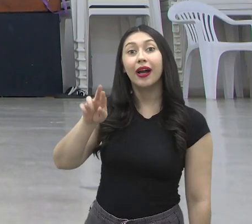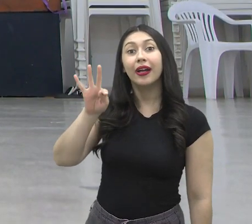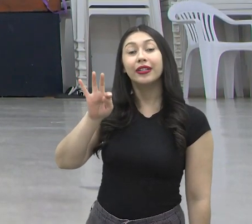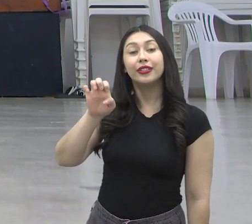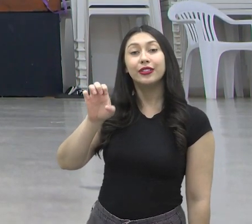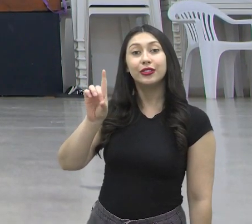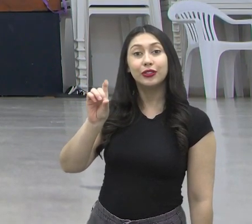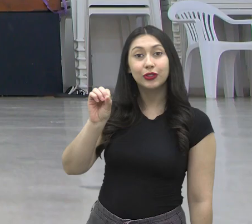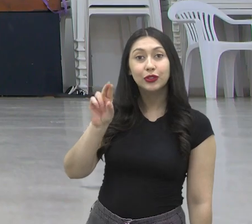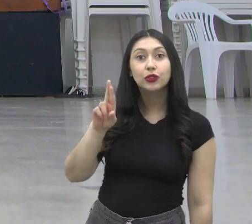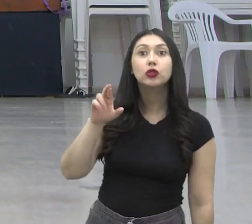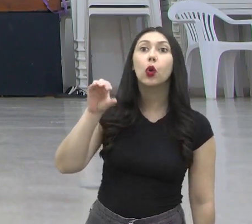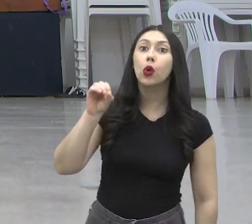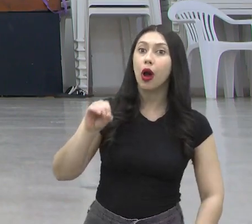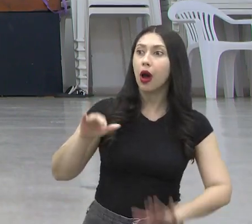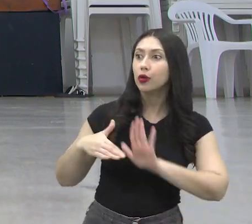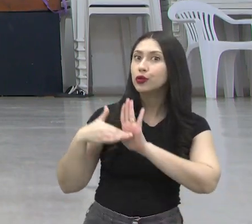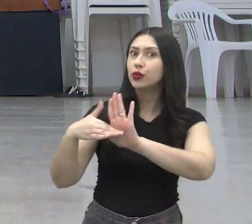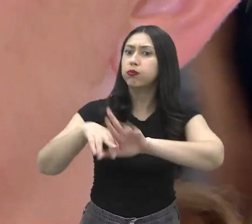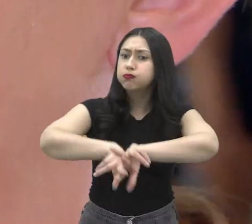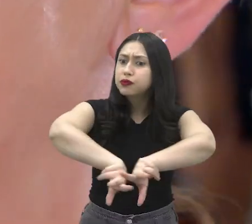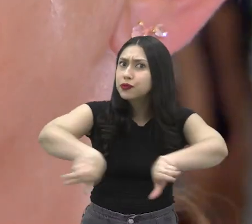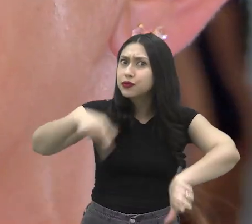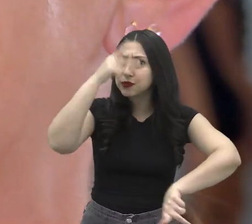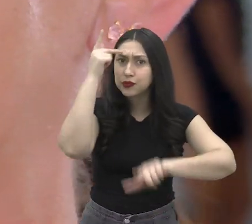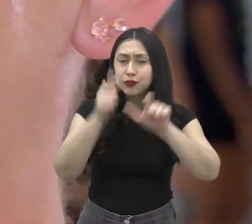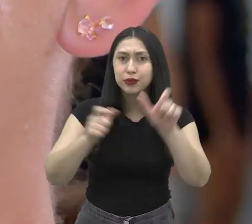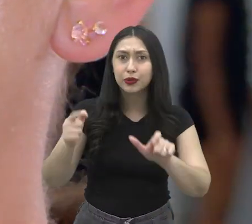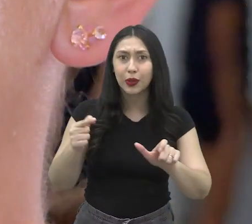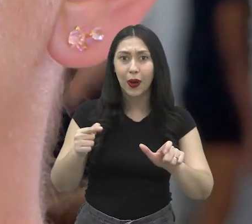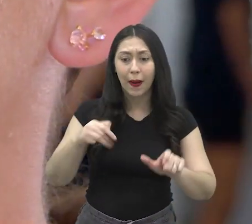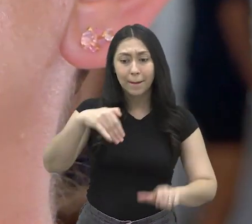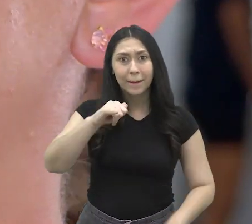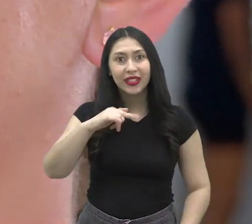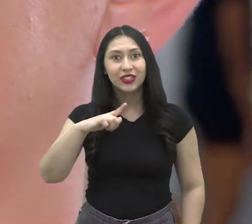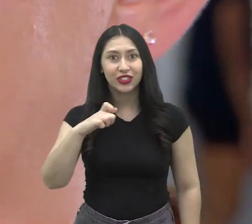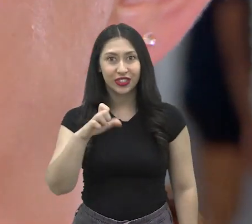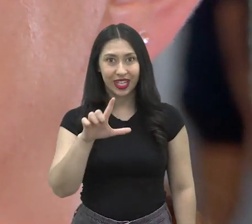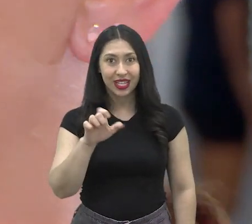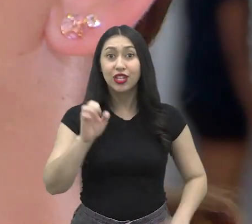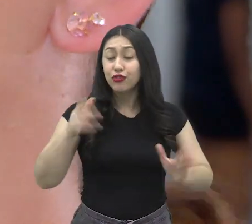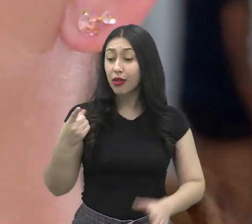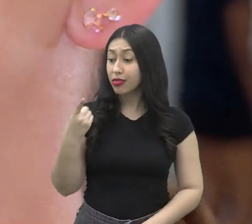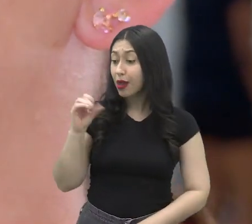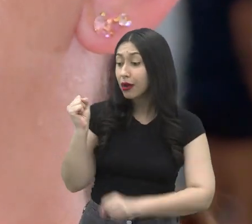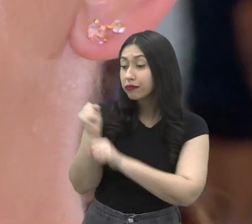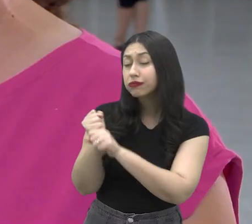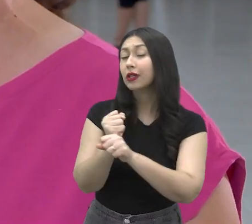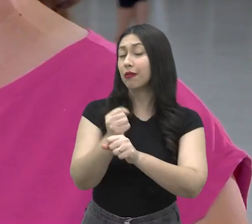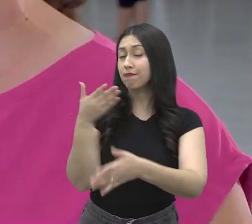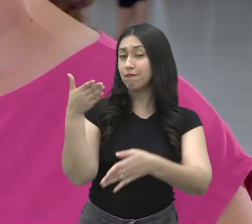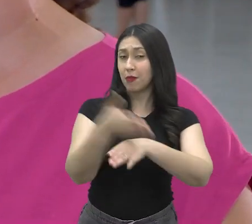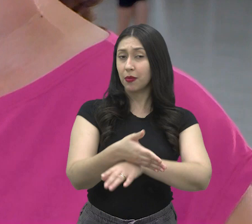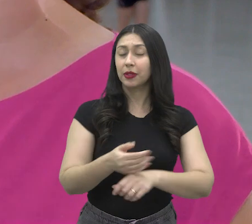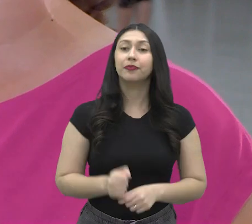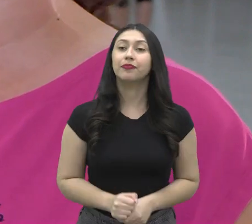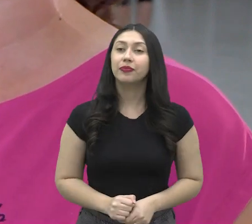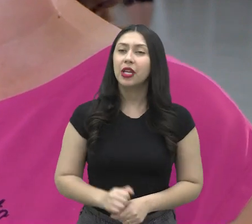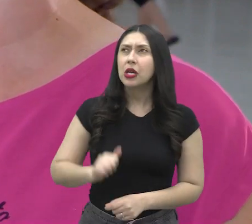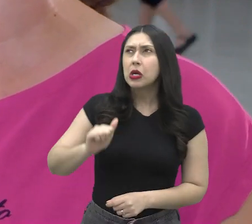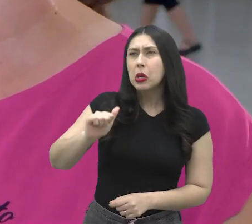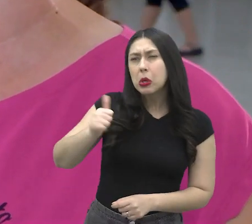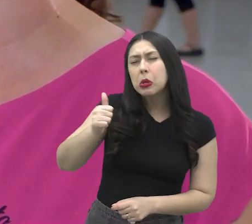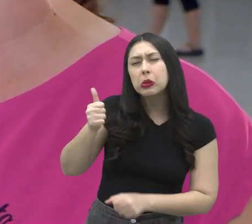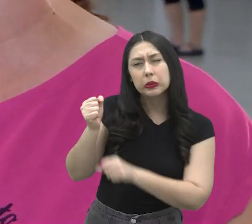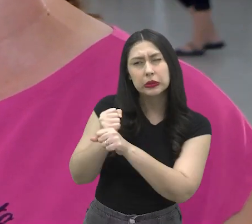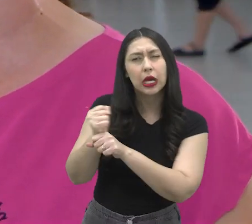Arte Douro já formou inúmeras artistas. Paixão que a Michele carrega há mais de 10 anos. O interessante é que durante esses